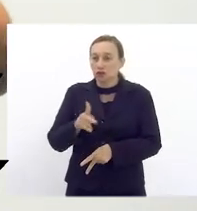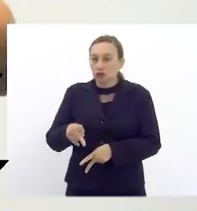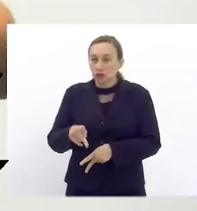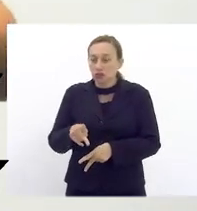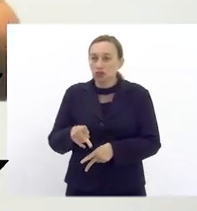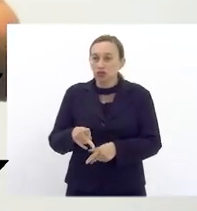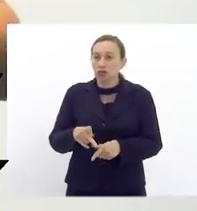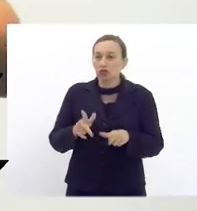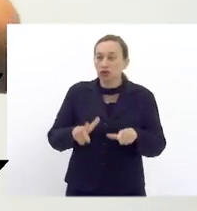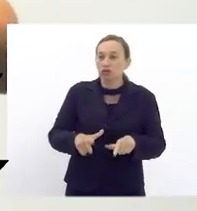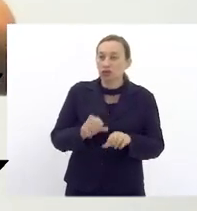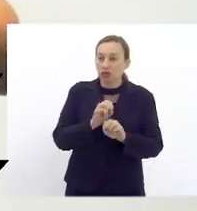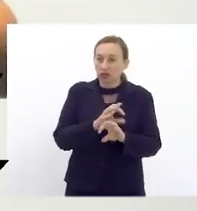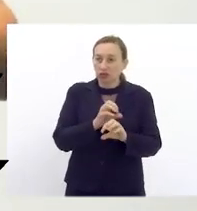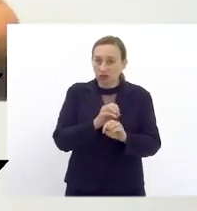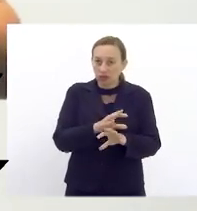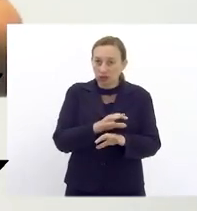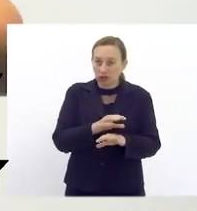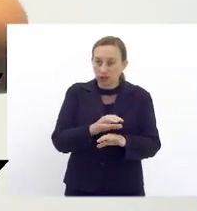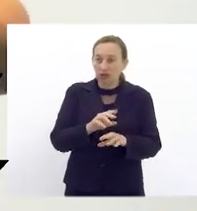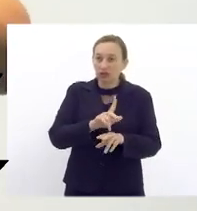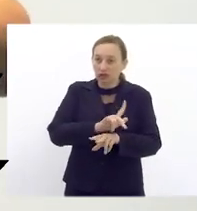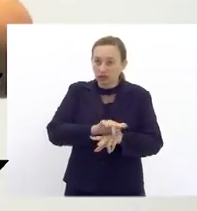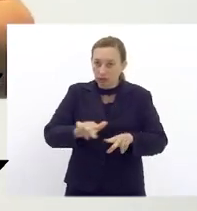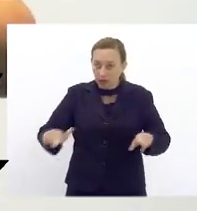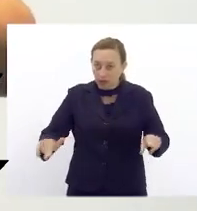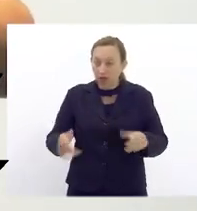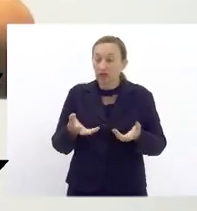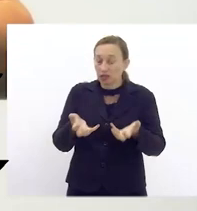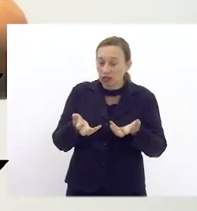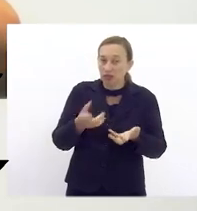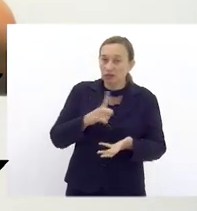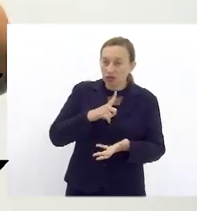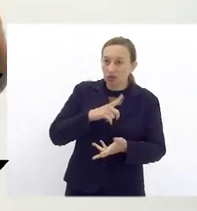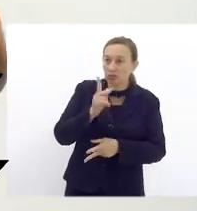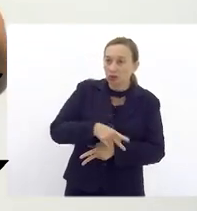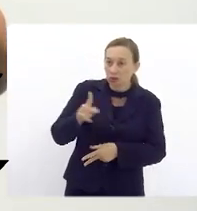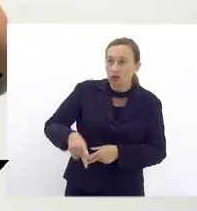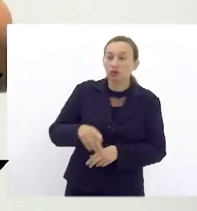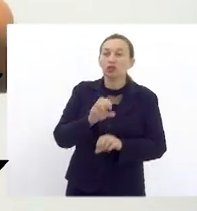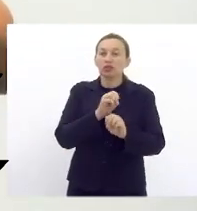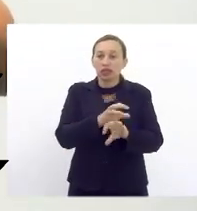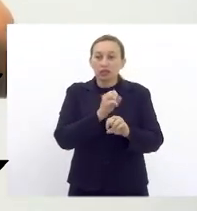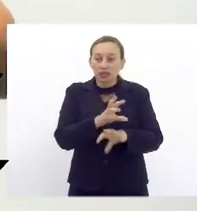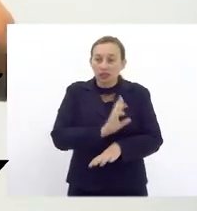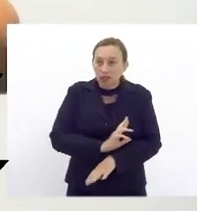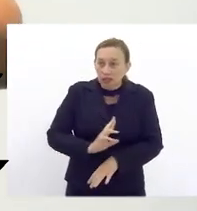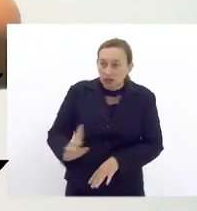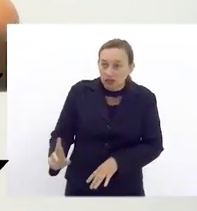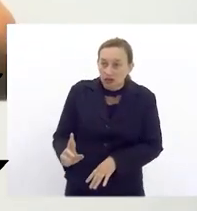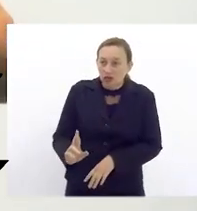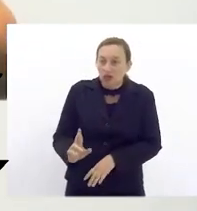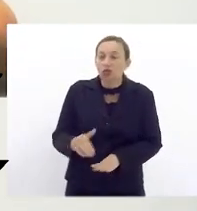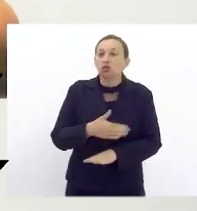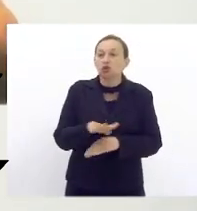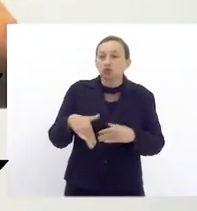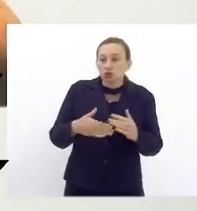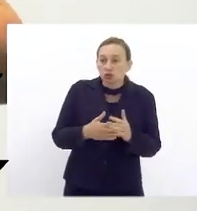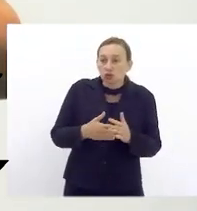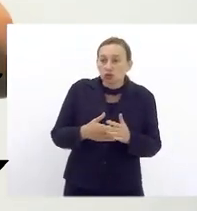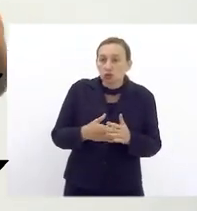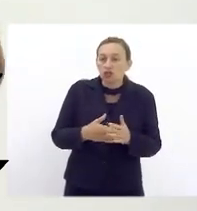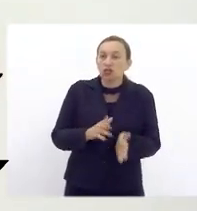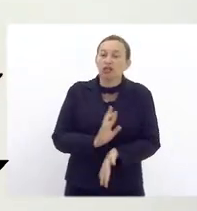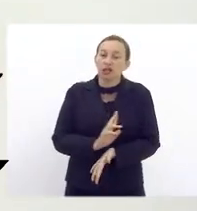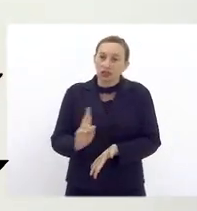religioso é convencional mas ele é plural E nós queremos ter professores de ensino religioso da nossa rede de todos os